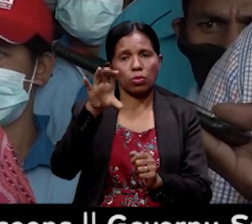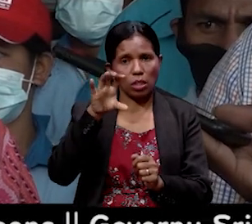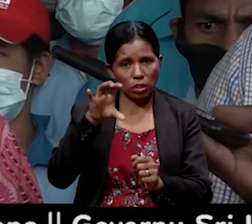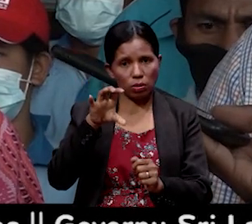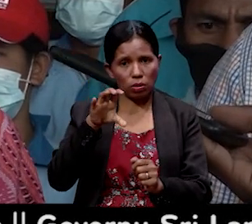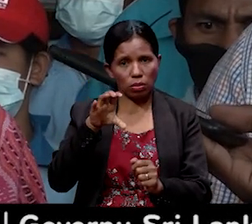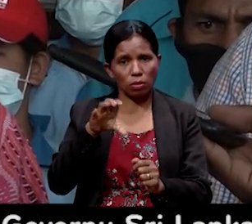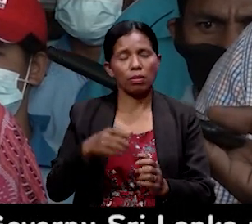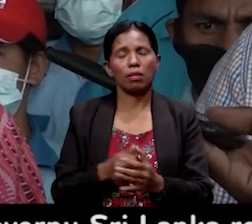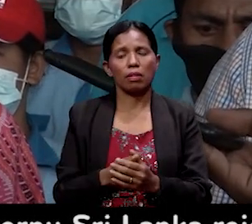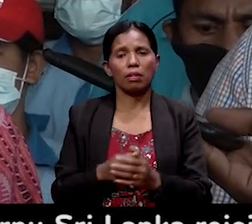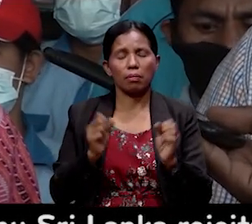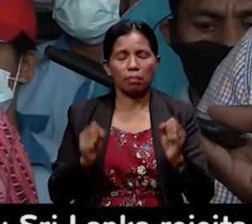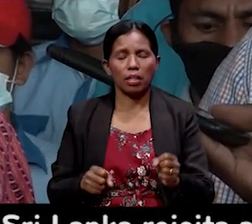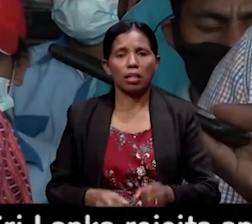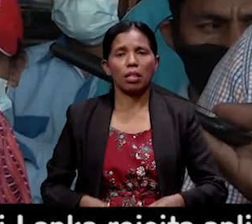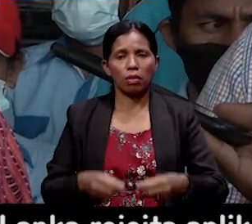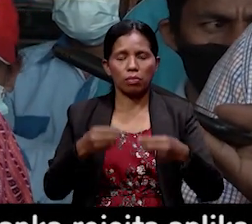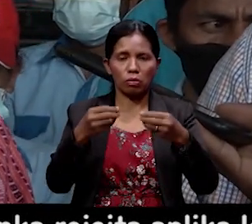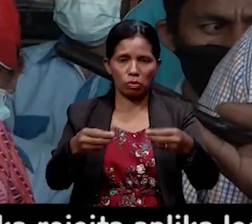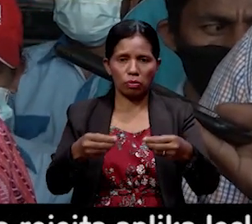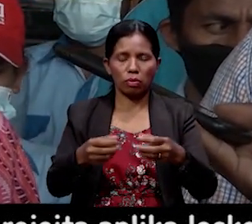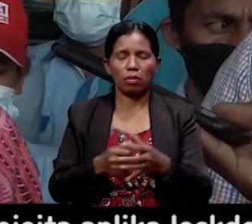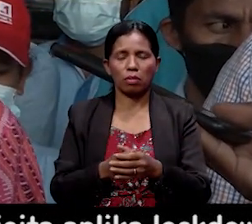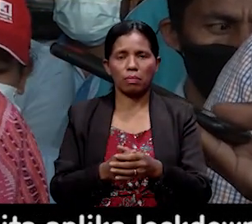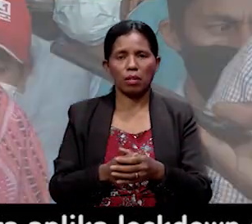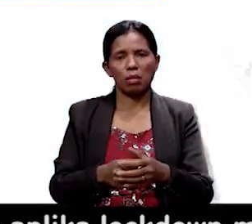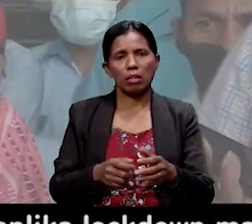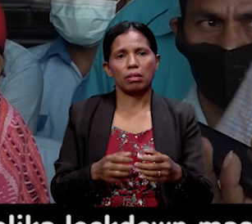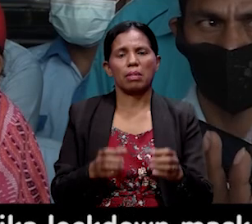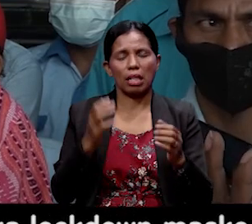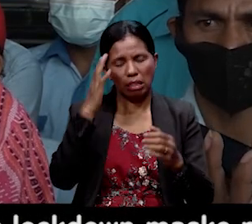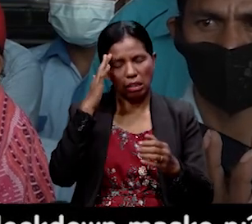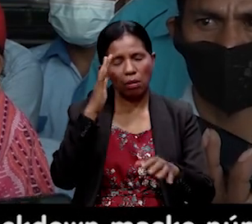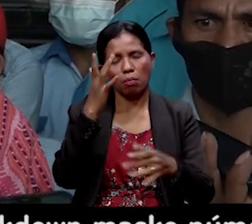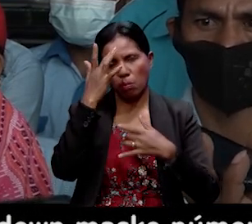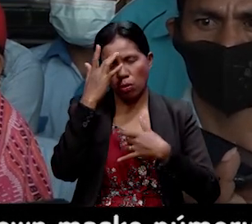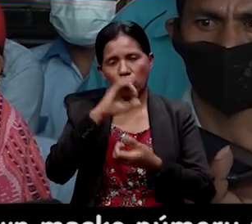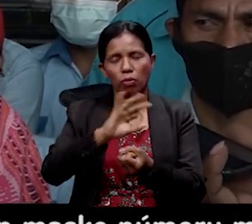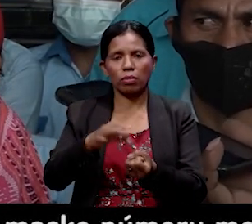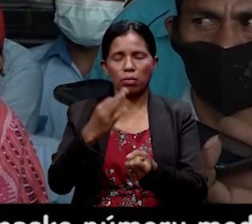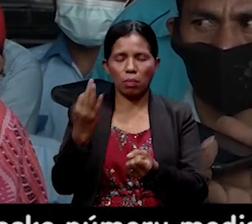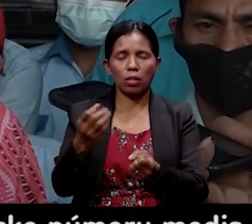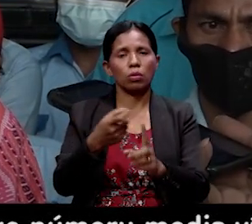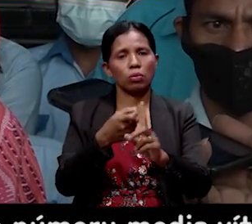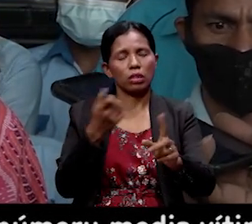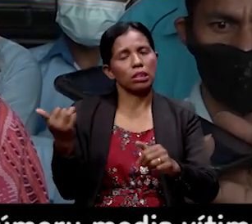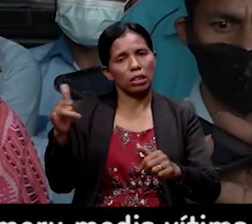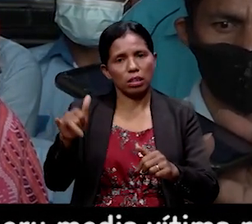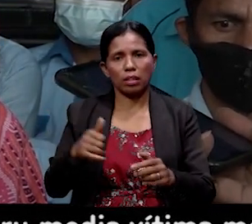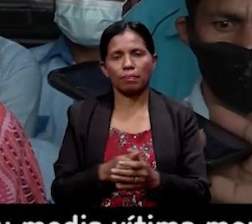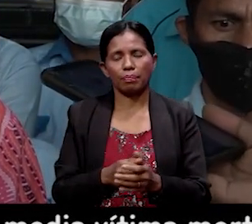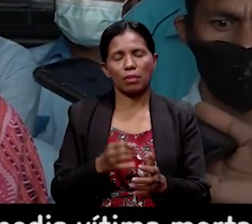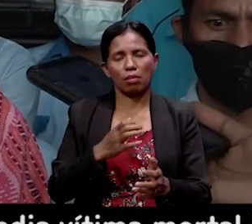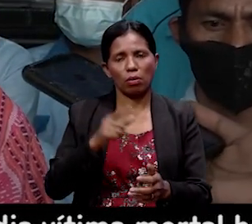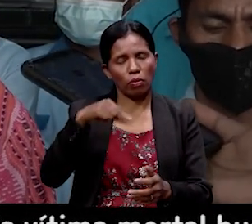atusito ne o pele garante que COVID lo bugira tam osira bahau governo de via